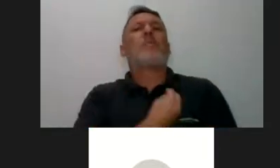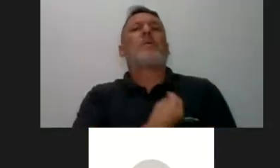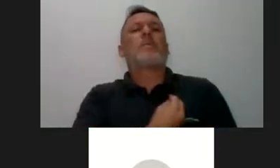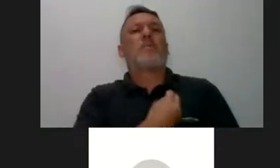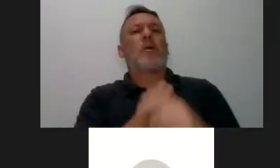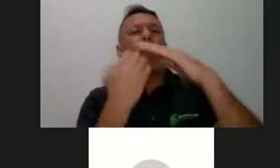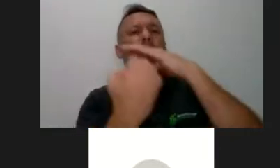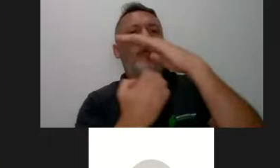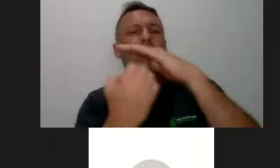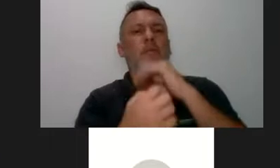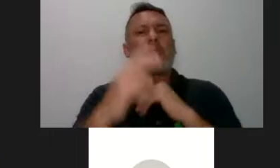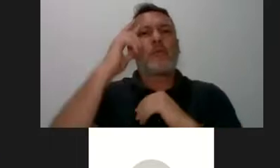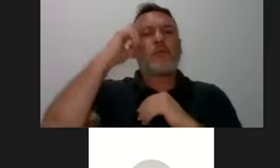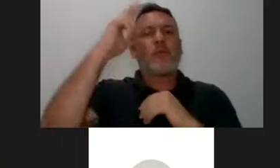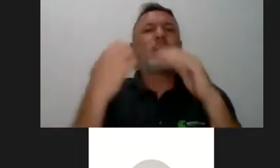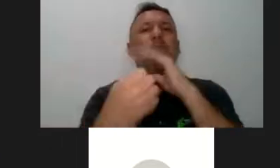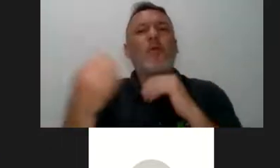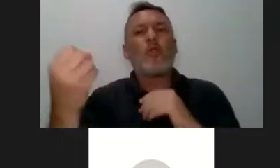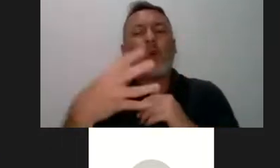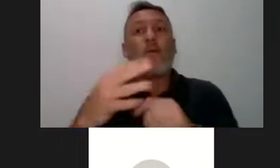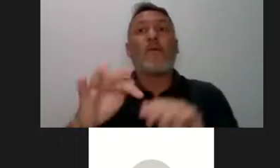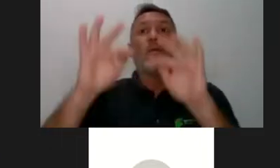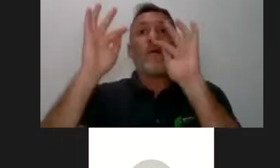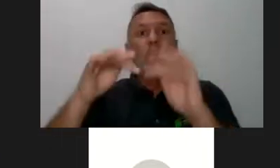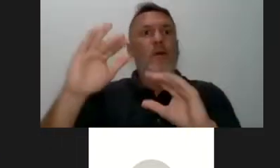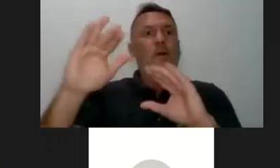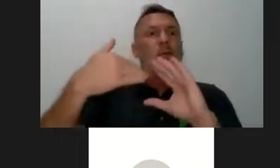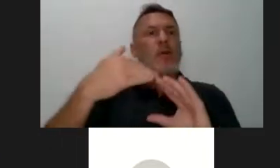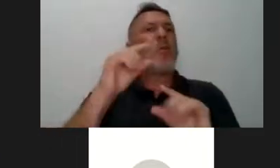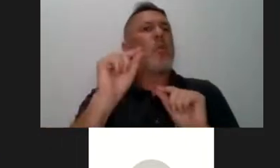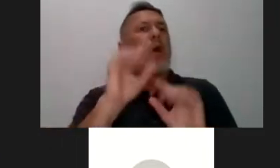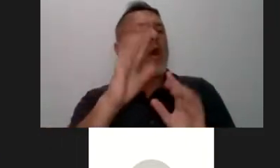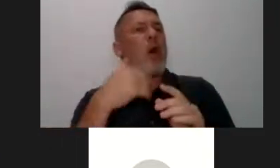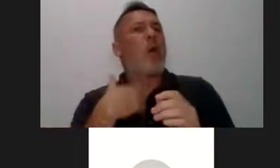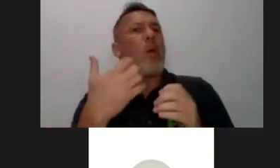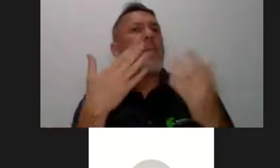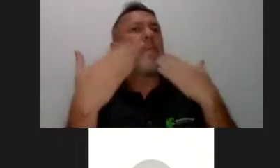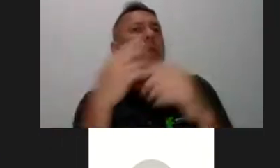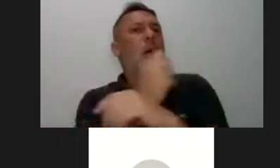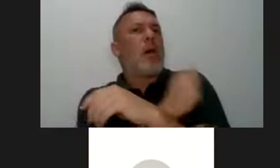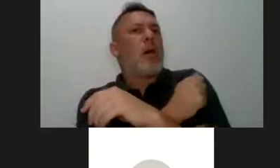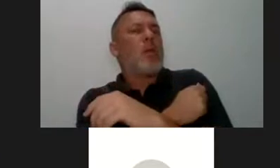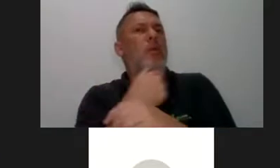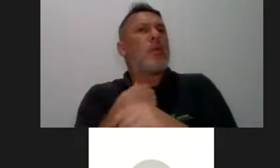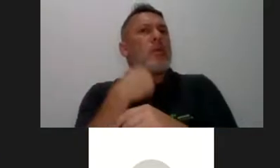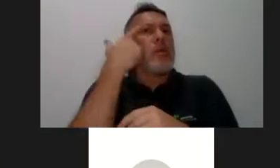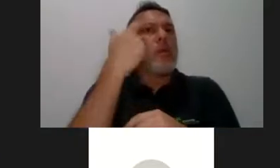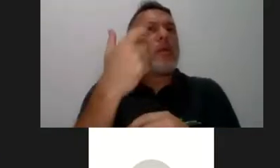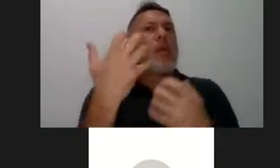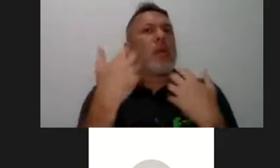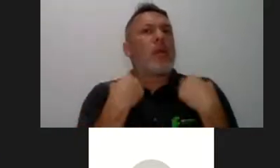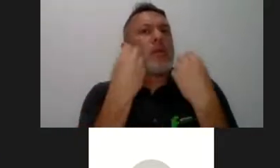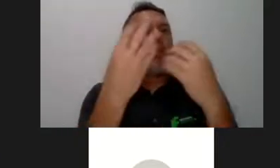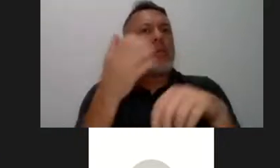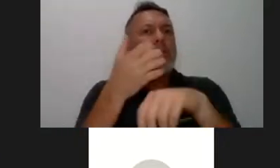já mandaram mensagem dizendo, olha, como que eu faço para fazer um bate-papo com esses alunos? Gostaria muito de oferecer um estágio na